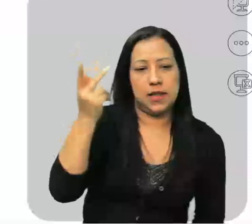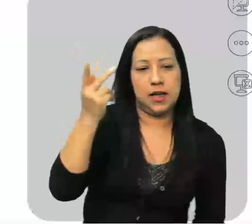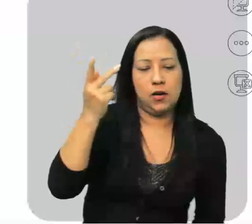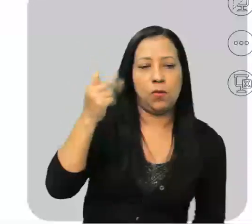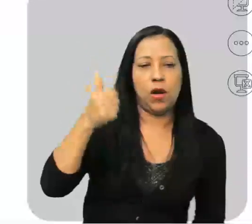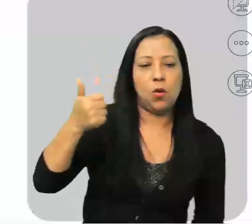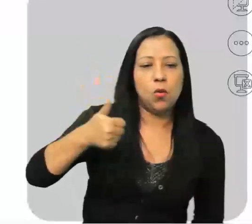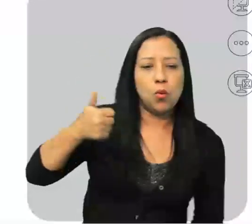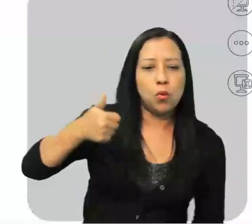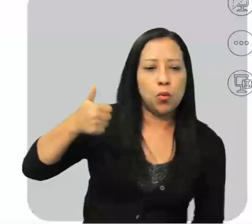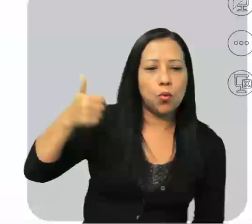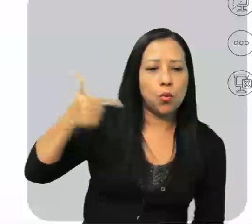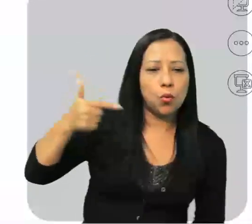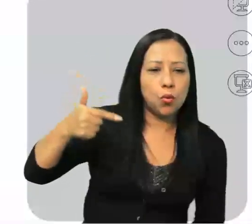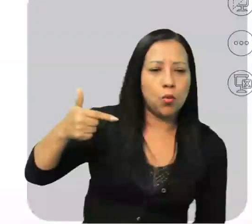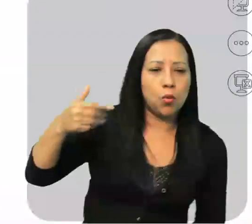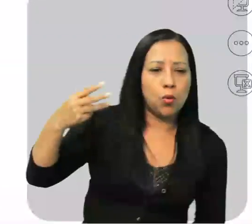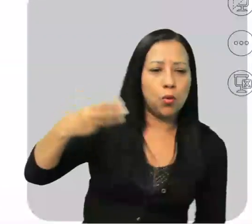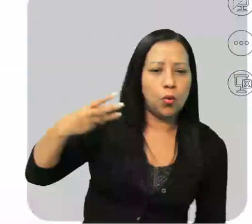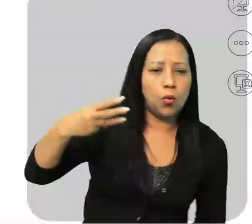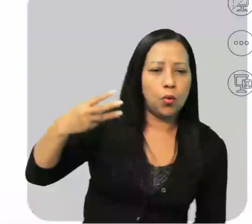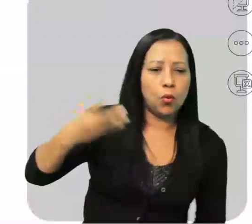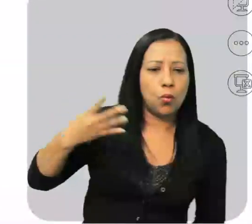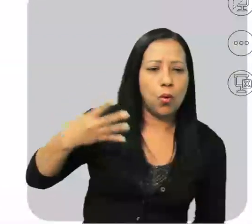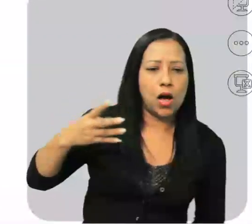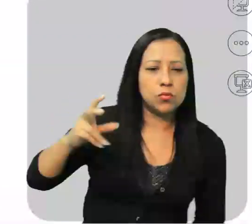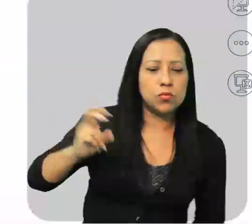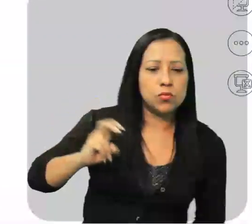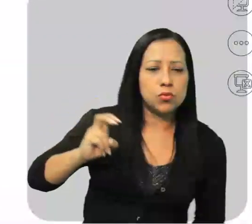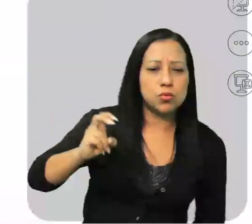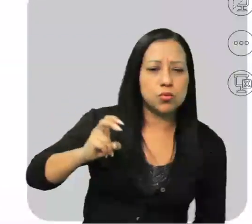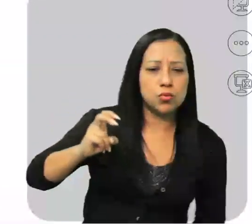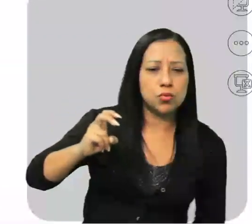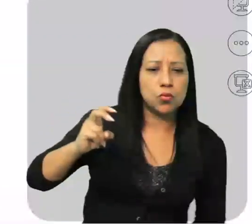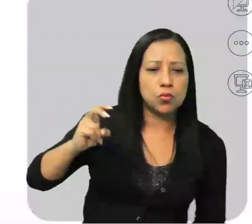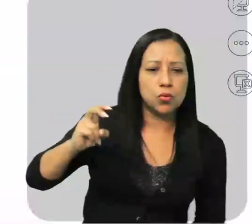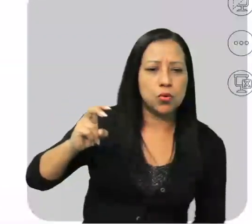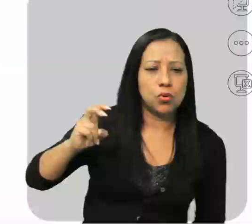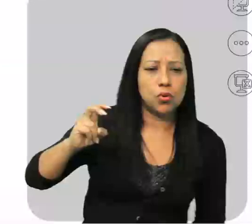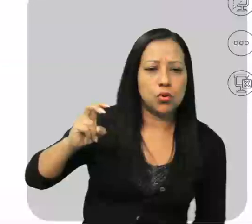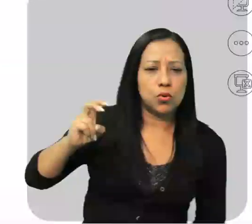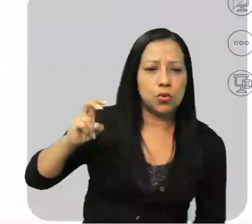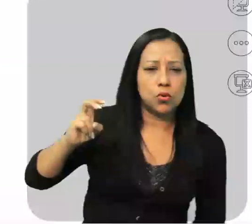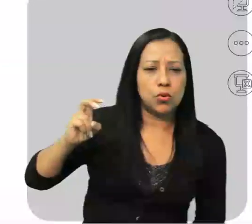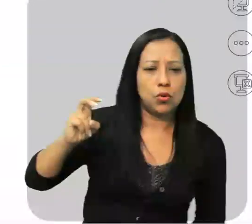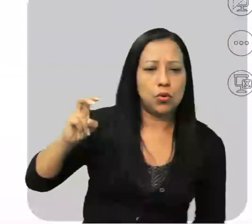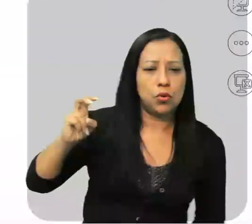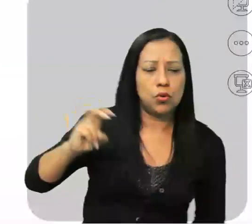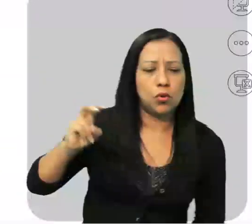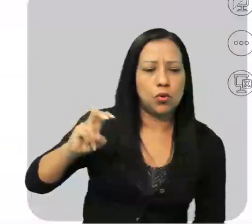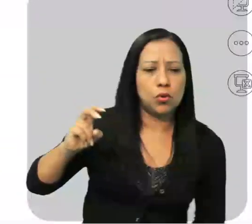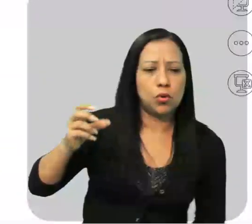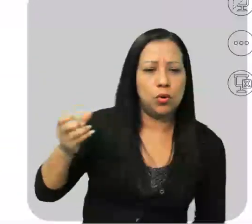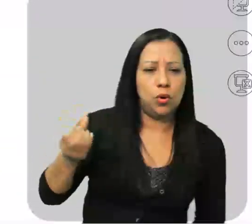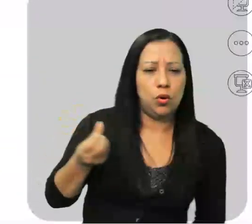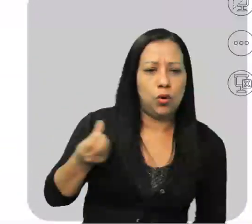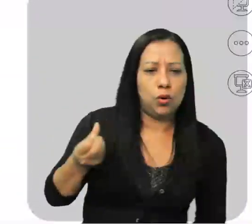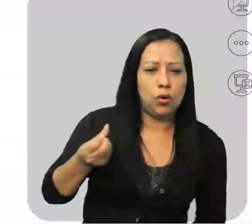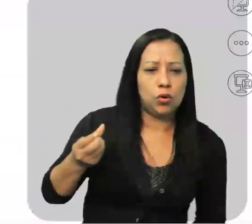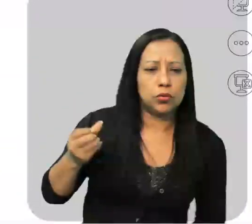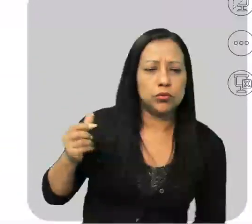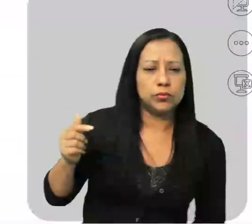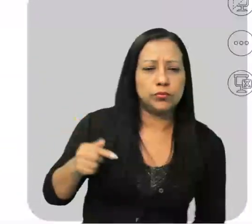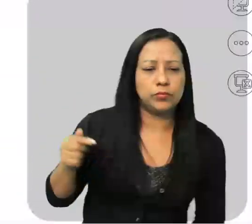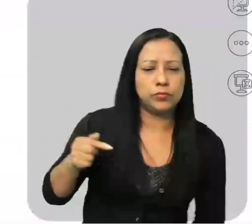Primeiro lugar, Franca, em São Paulo. Uberlândia, São José dos Campos, São Paulo. 4, Santos. Quinto